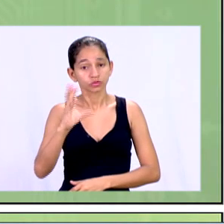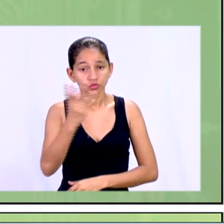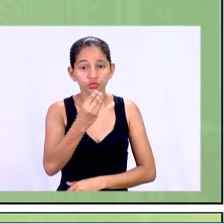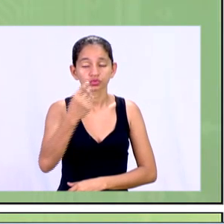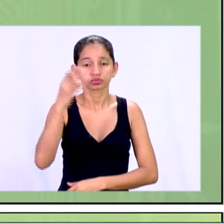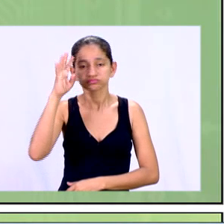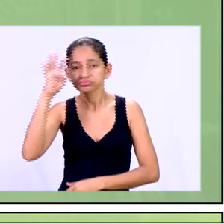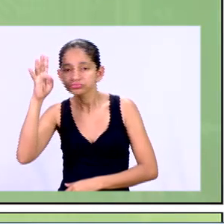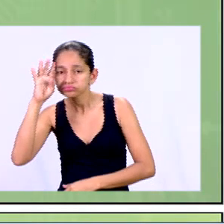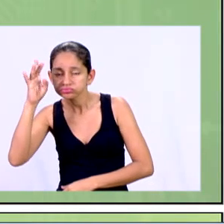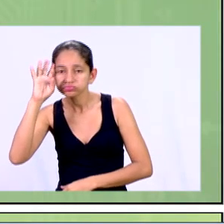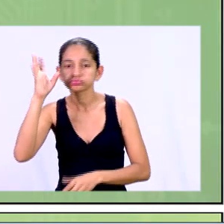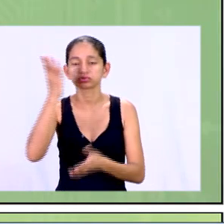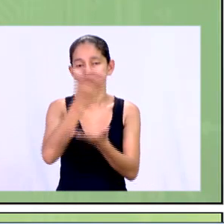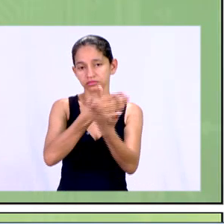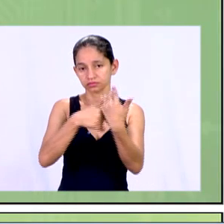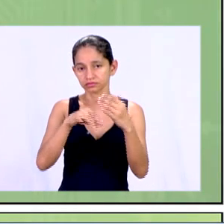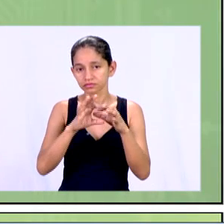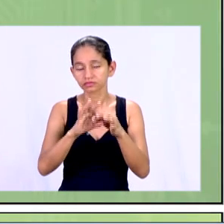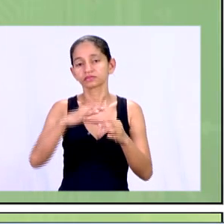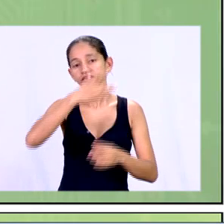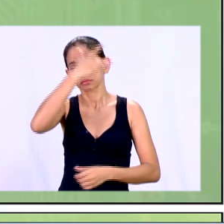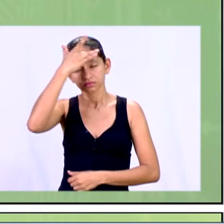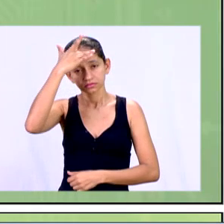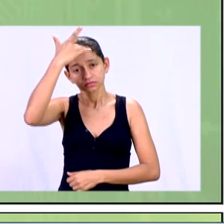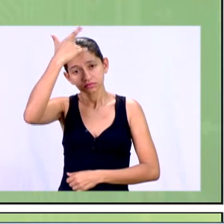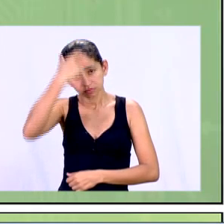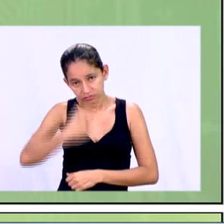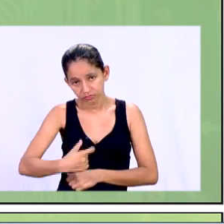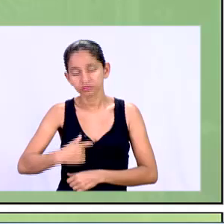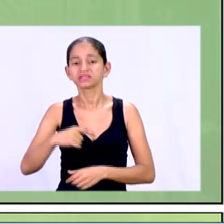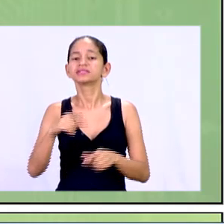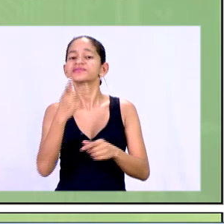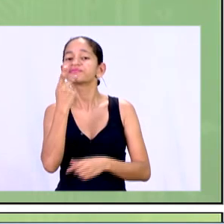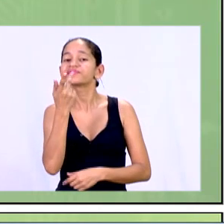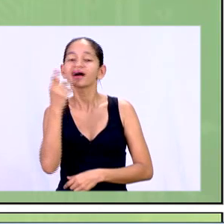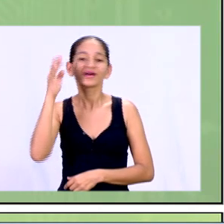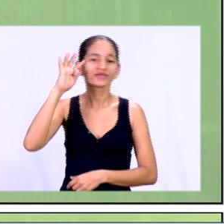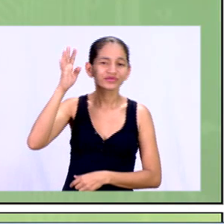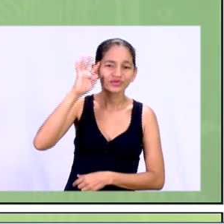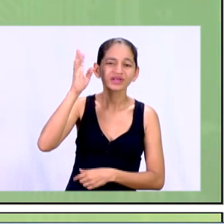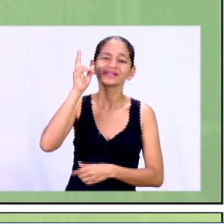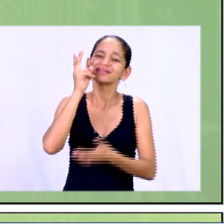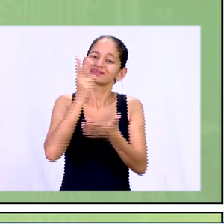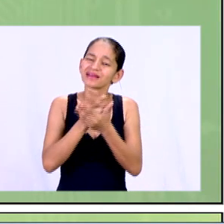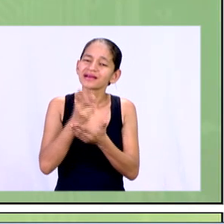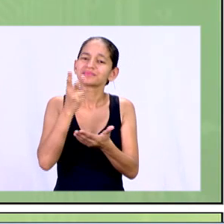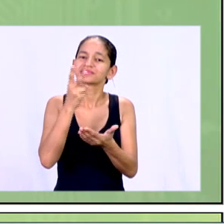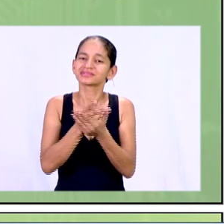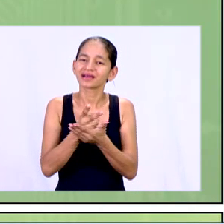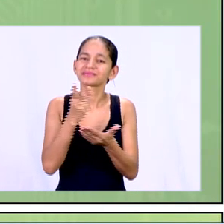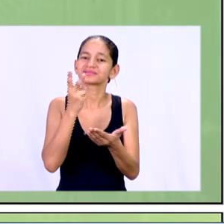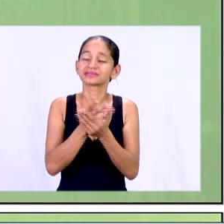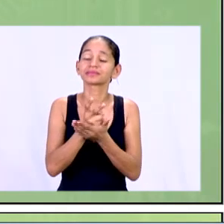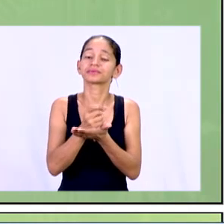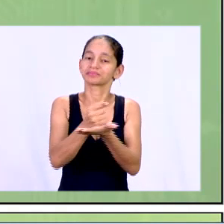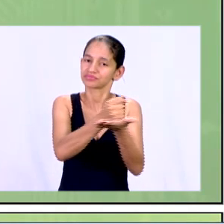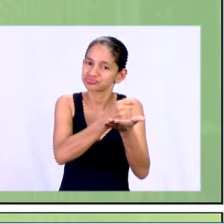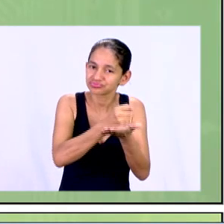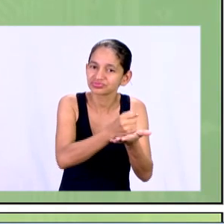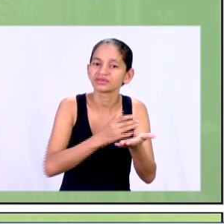racionalidade humana. E quando a gente fala de filosofia, né, a gente sempre está falando isso, numa